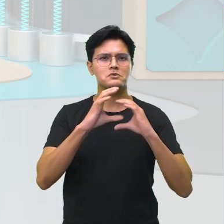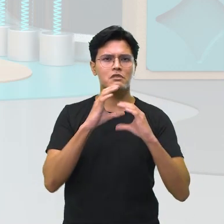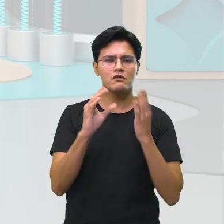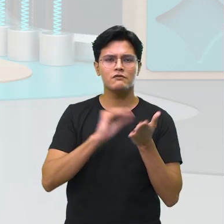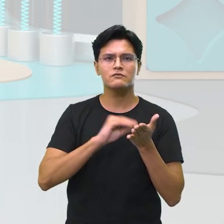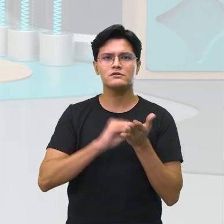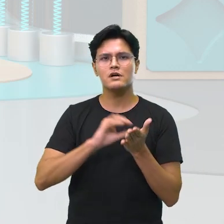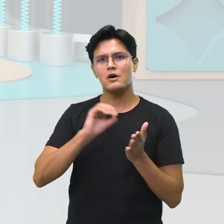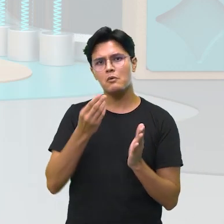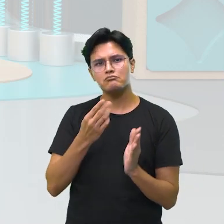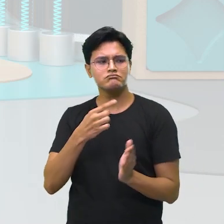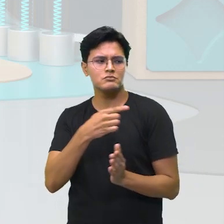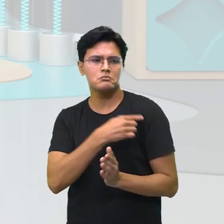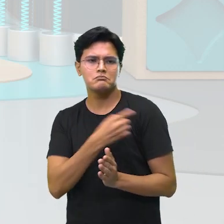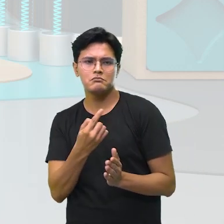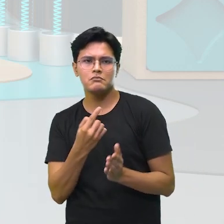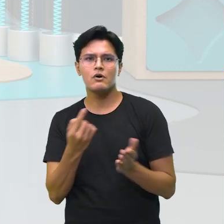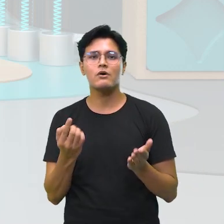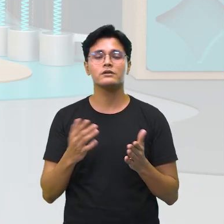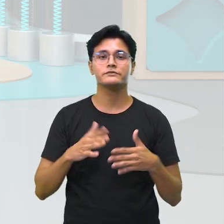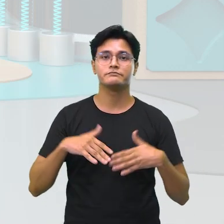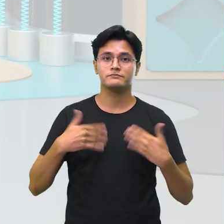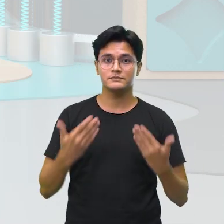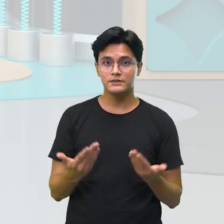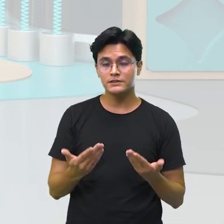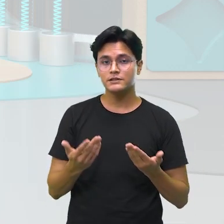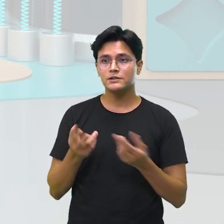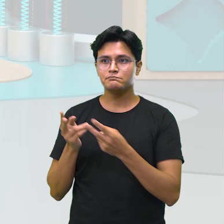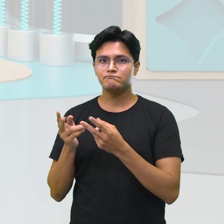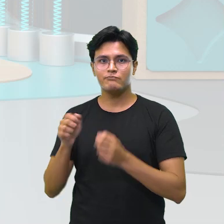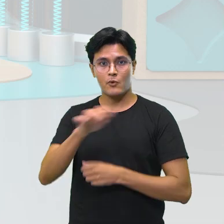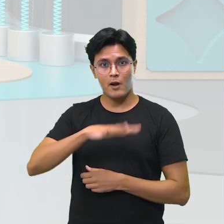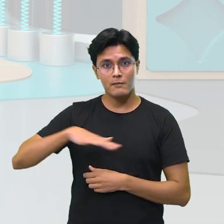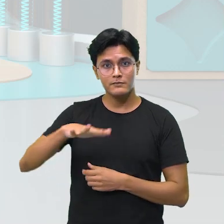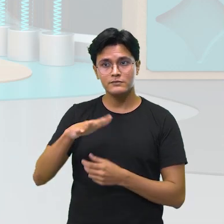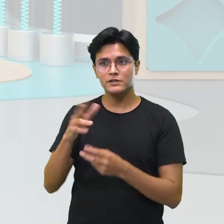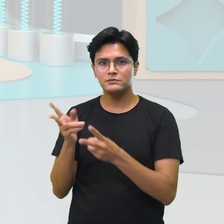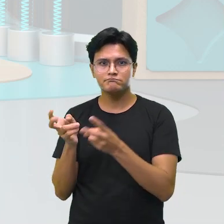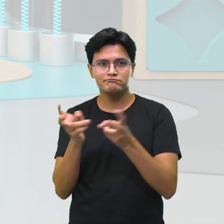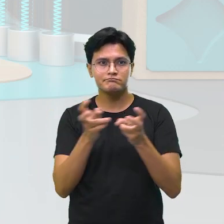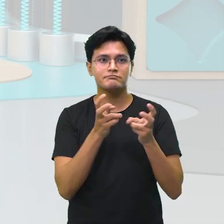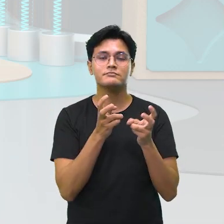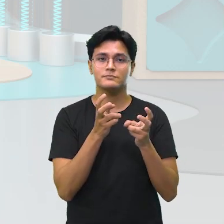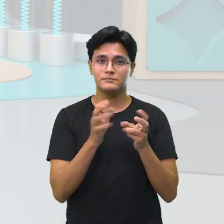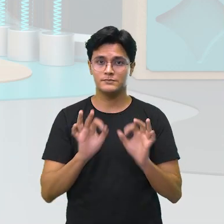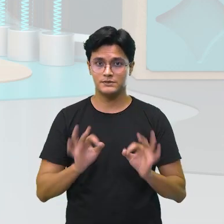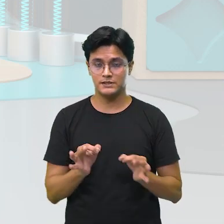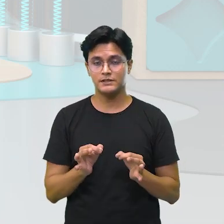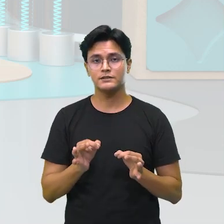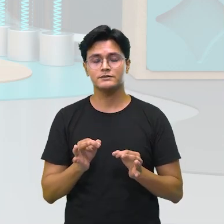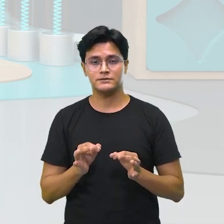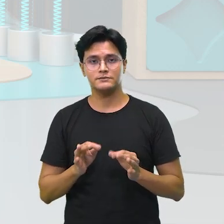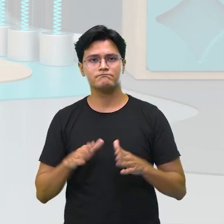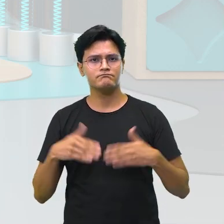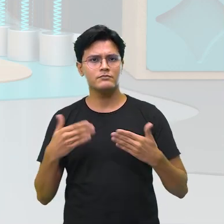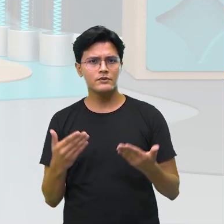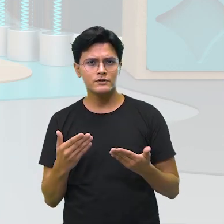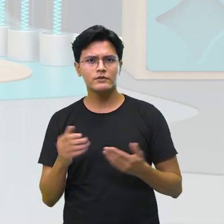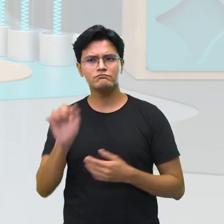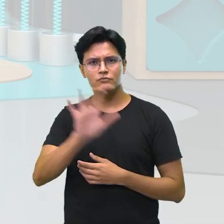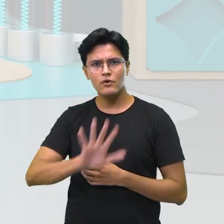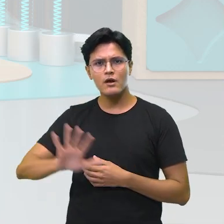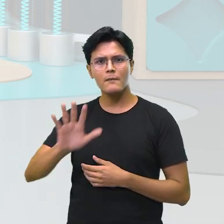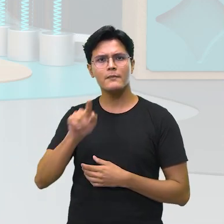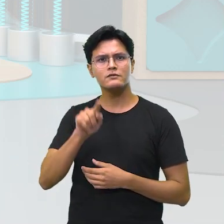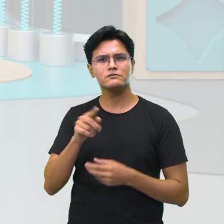vai observando o nosso ambiente, a gente observa as pessoas, certo? Então, o que você vê ao seu